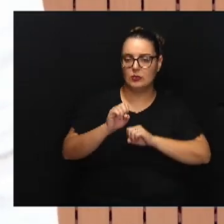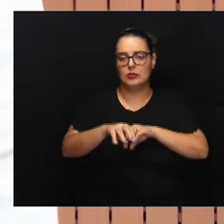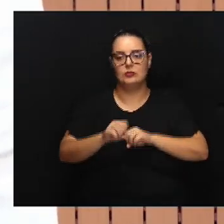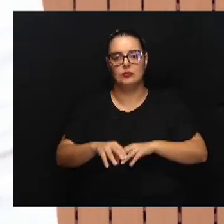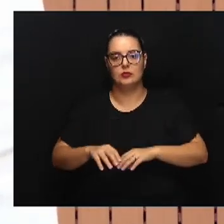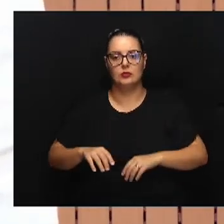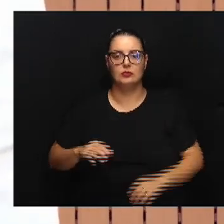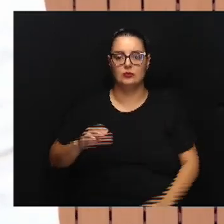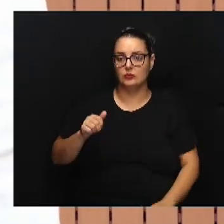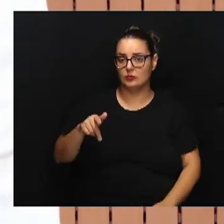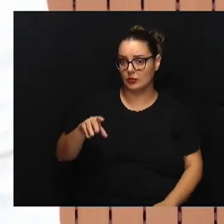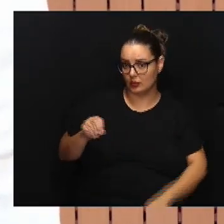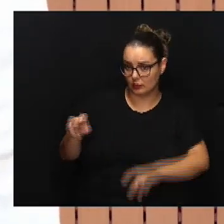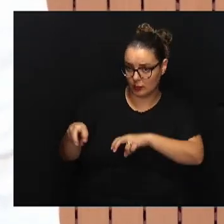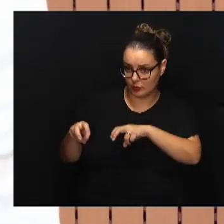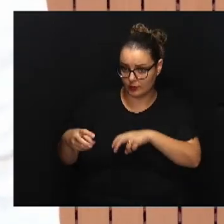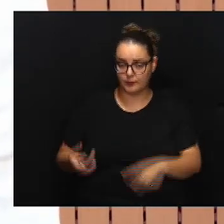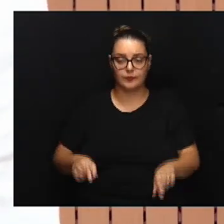campo e também